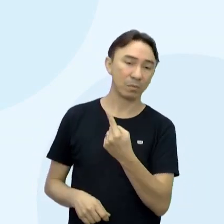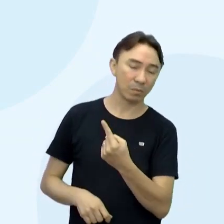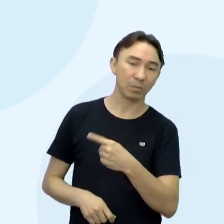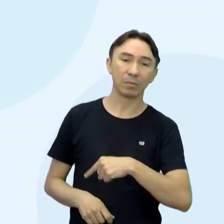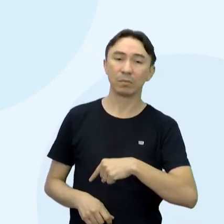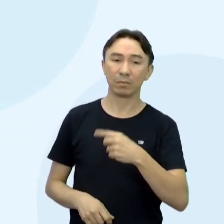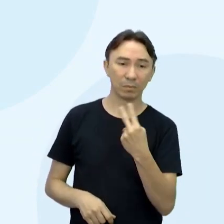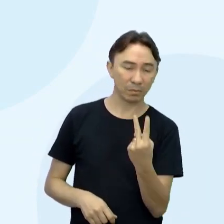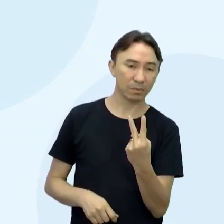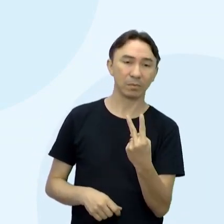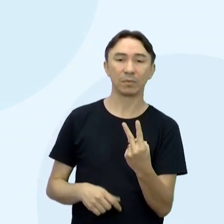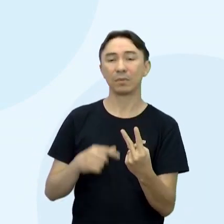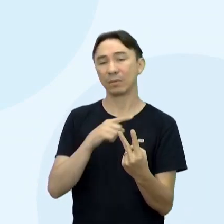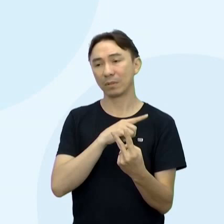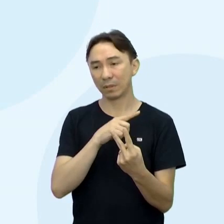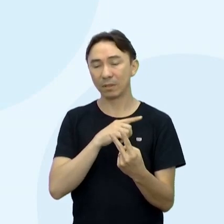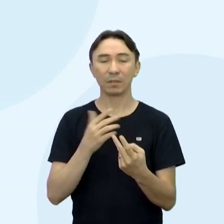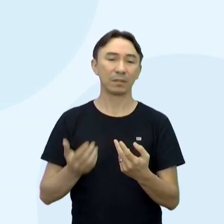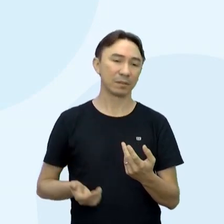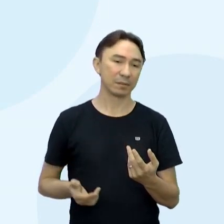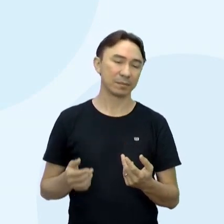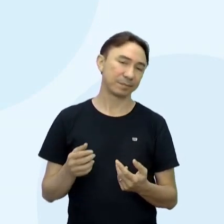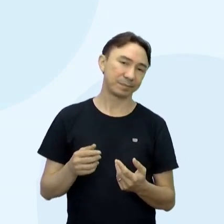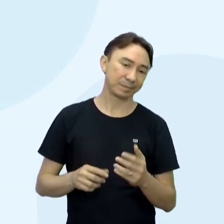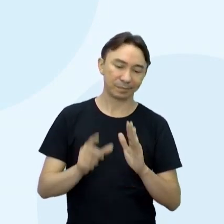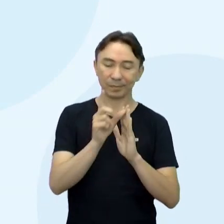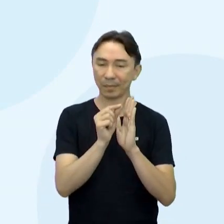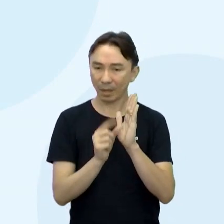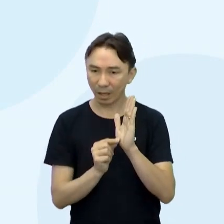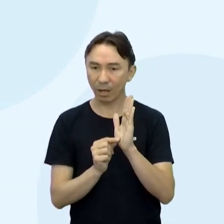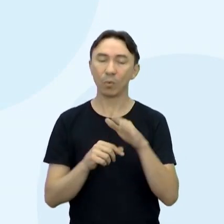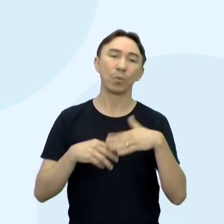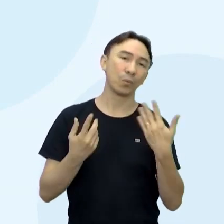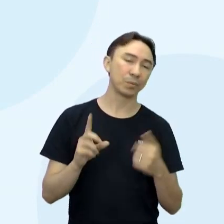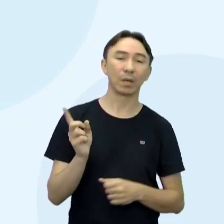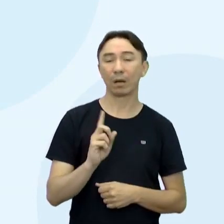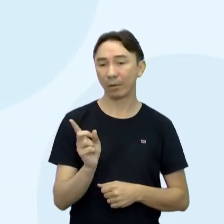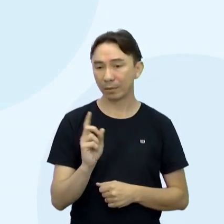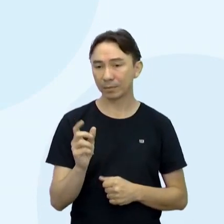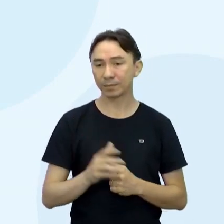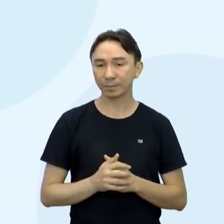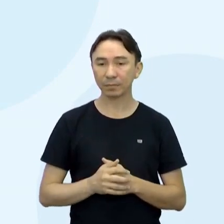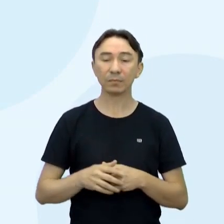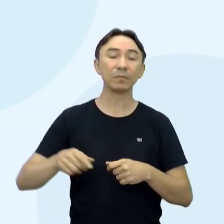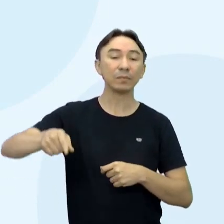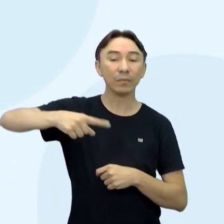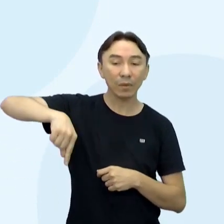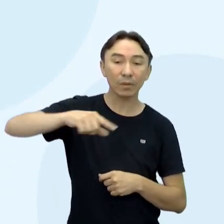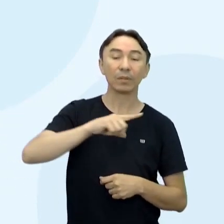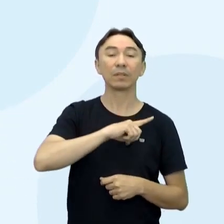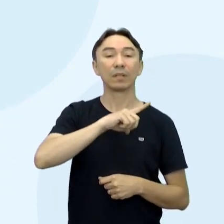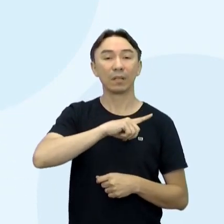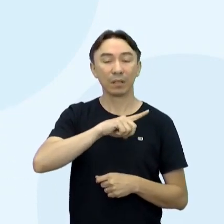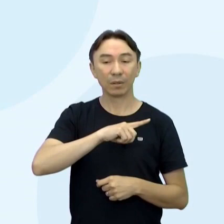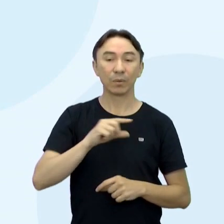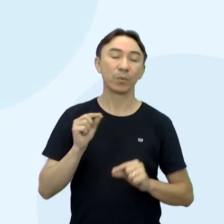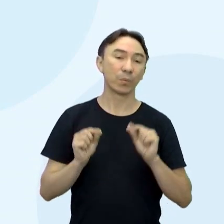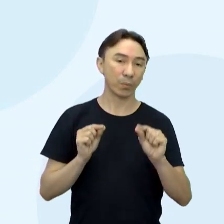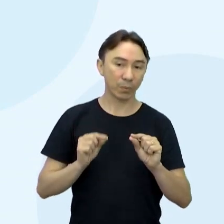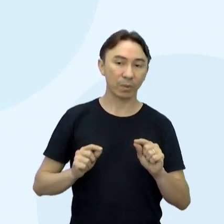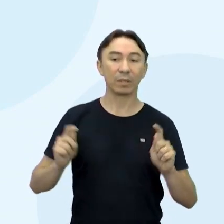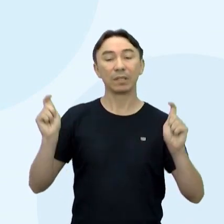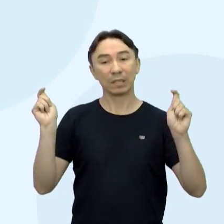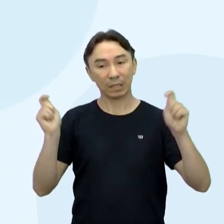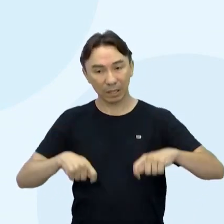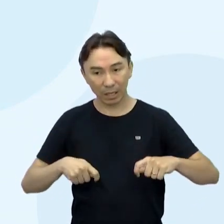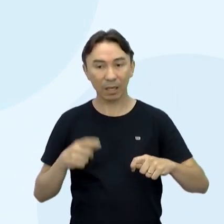uso de dispositivos digitais. Então a gente tem aí como fazer tanto com